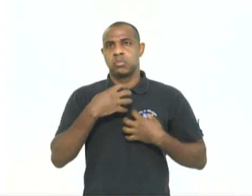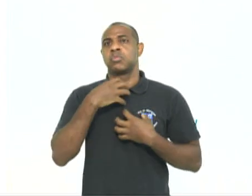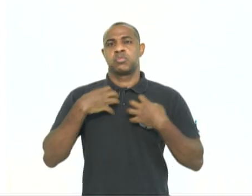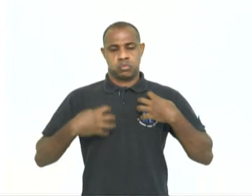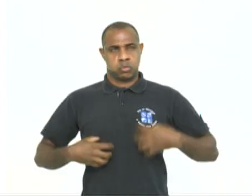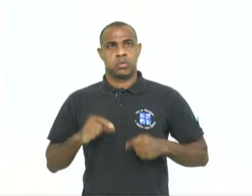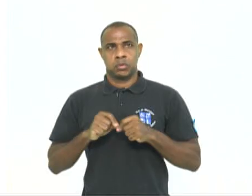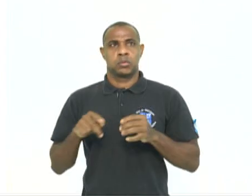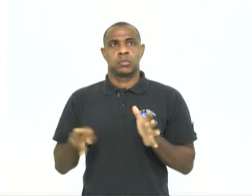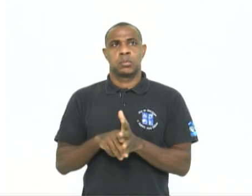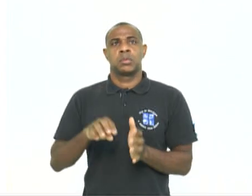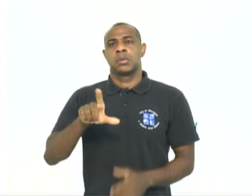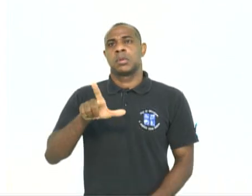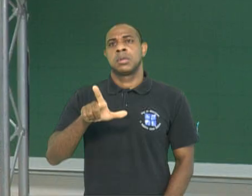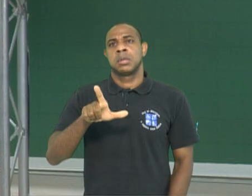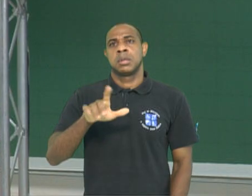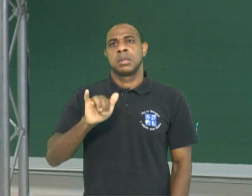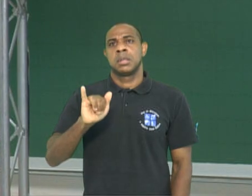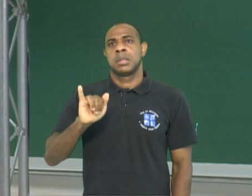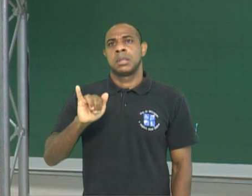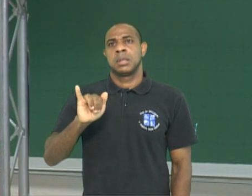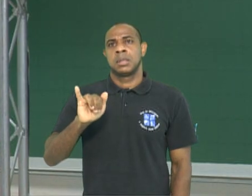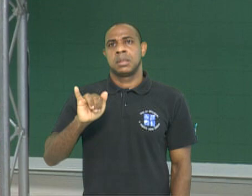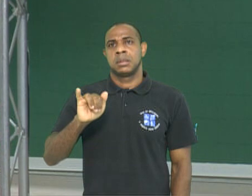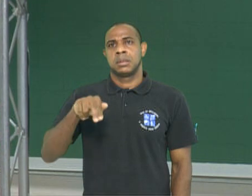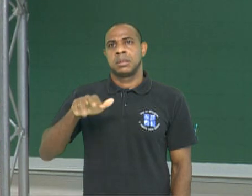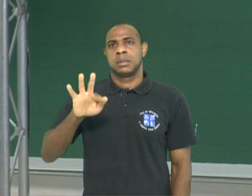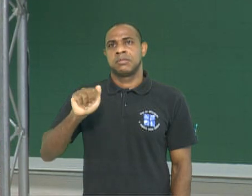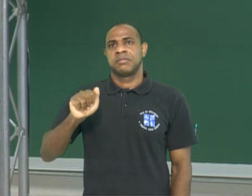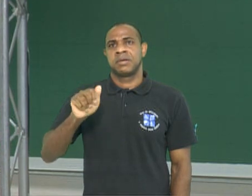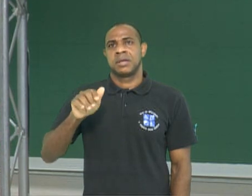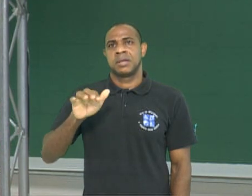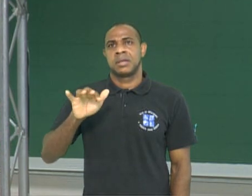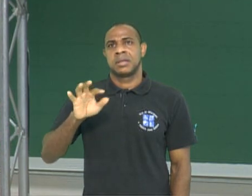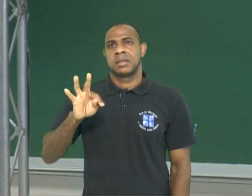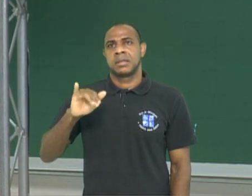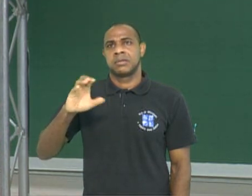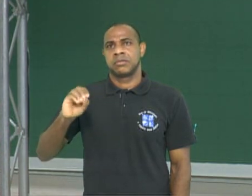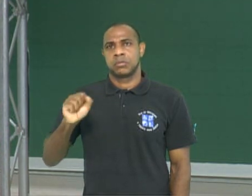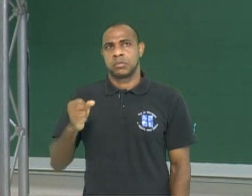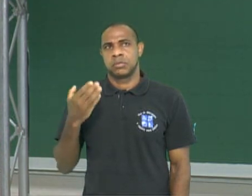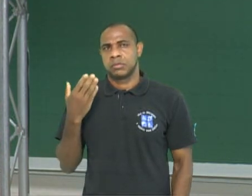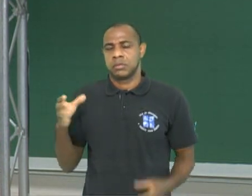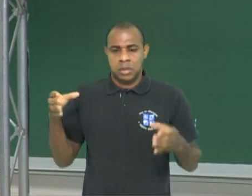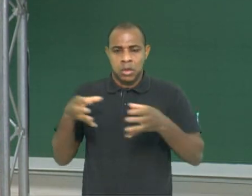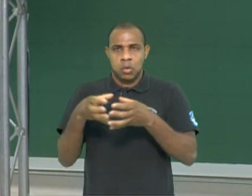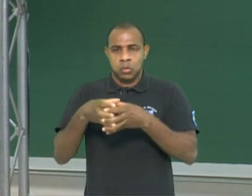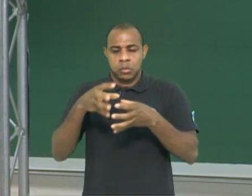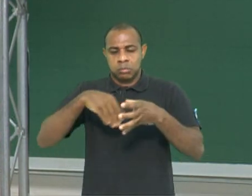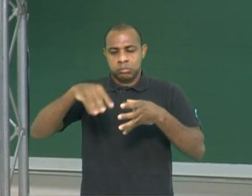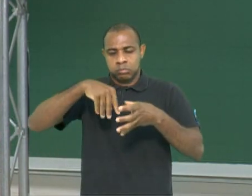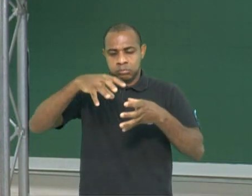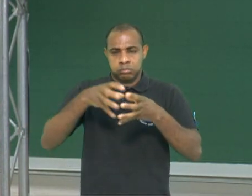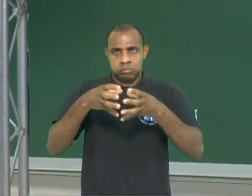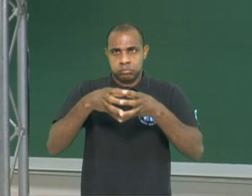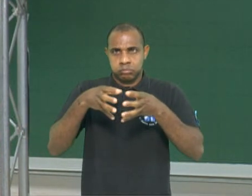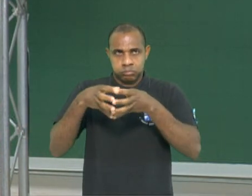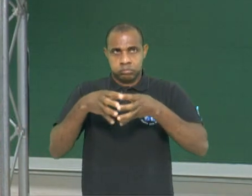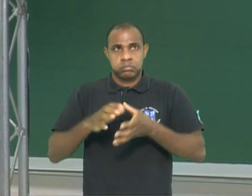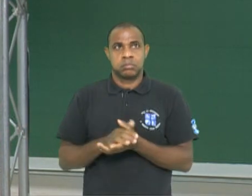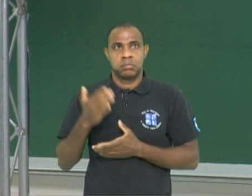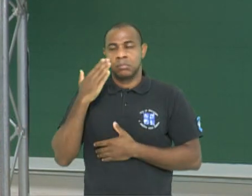linfático. Órgãos linfáticos de modo geral, né? Onde você vai ter uma grande concentração ali, vai passar linfa e essas células, esses linfócitos junto